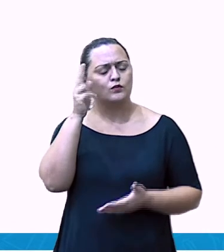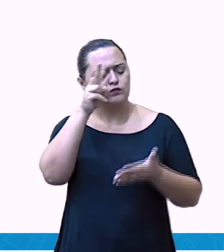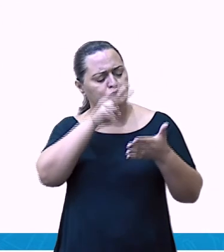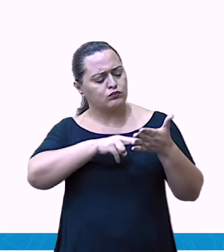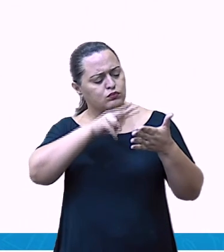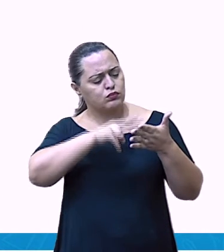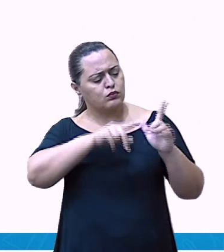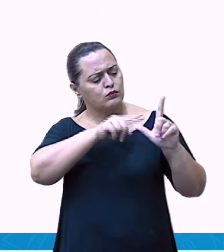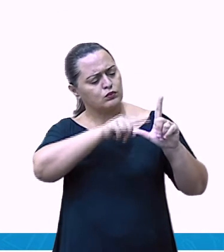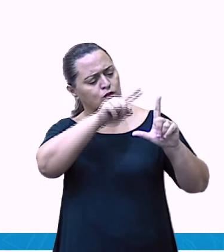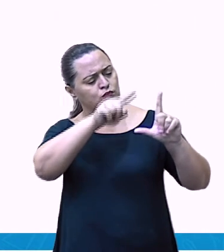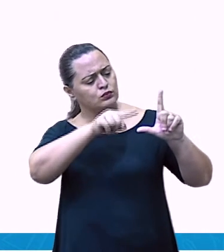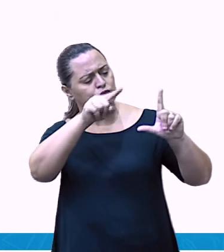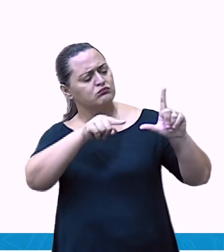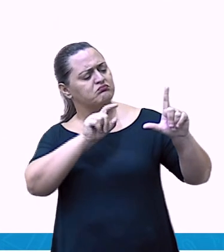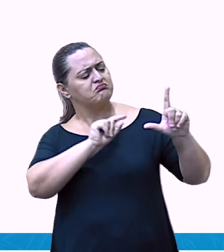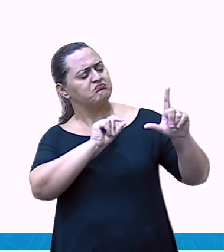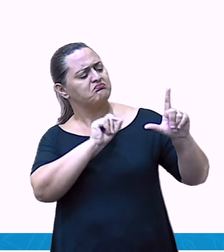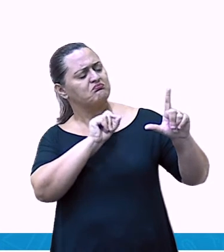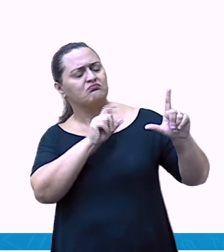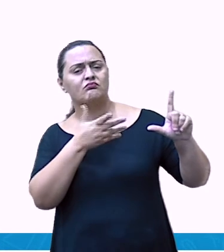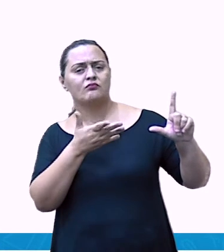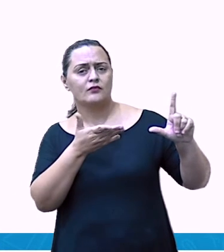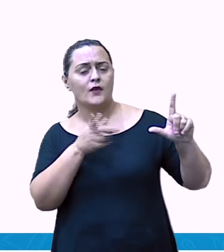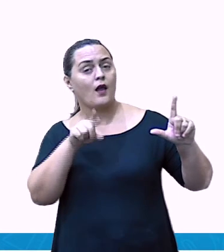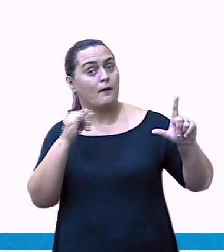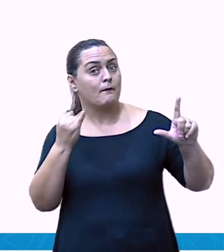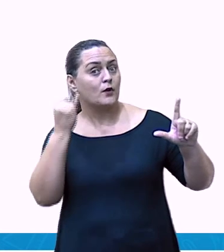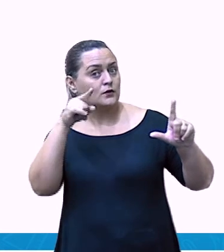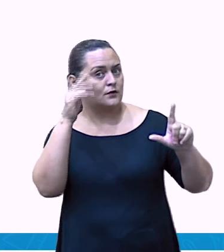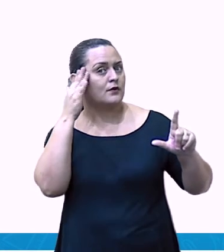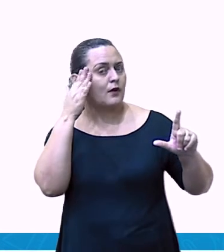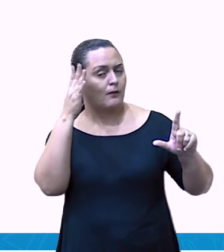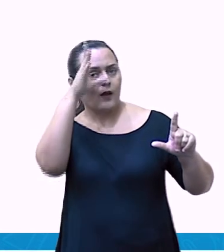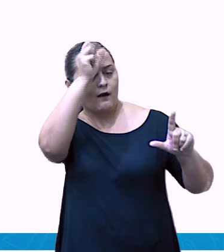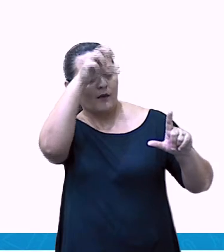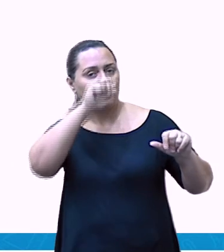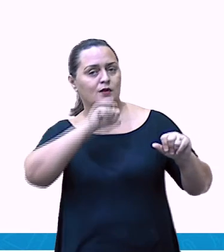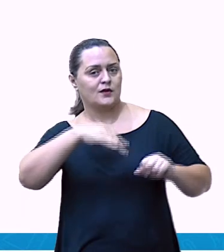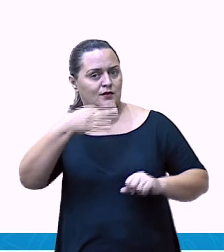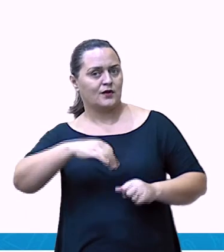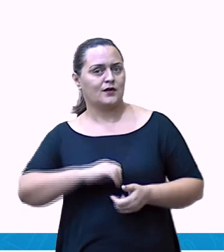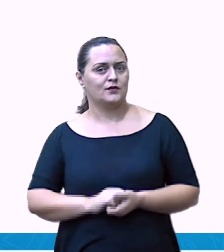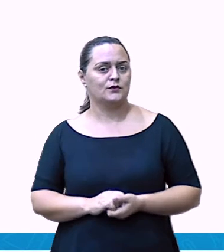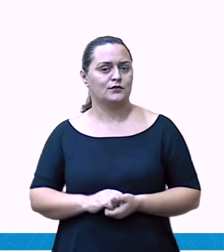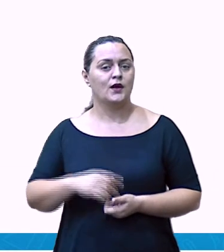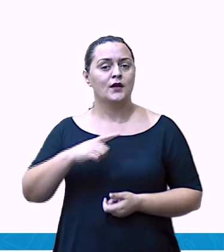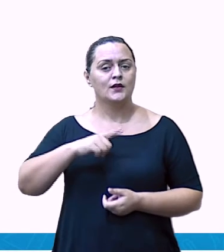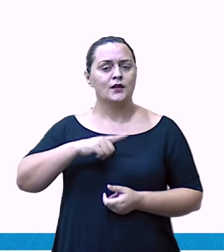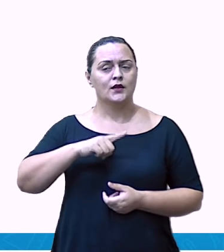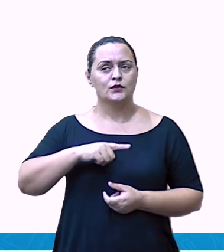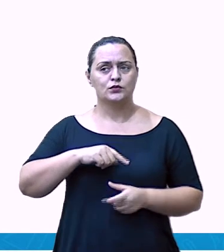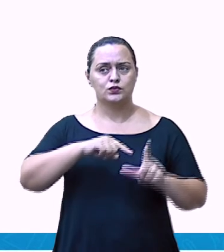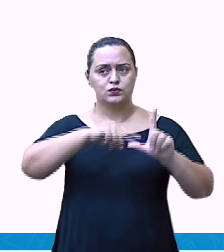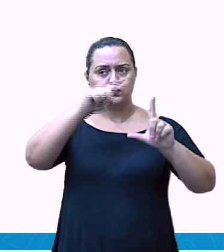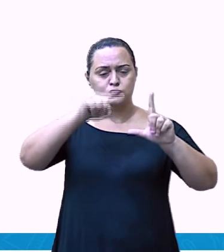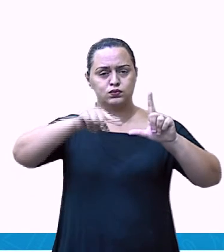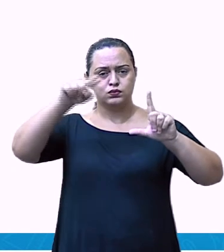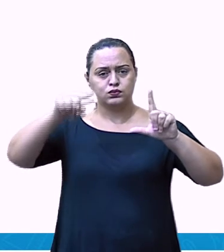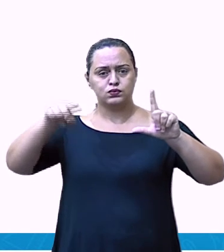tá certo? Olha, essa linha mostra a temperatura, tá